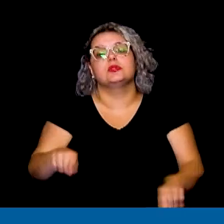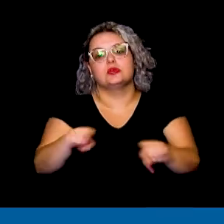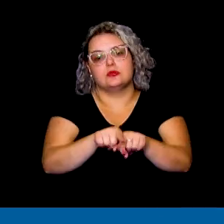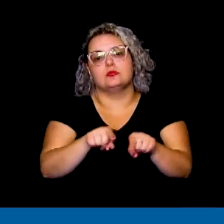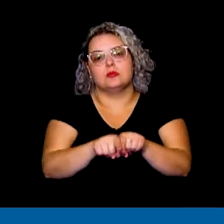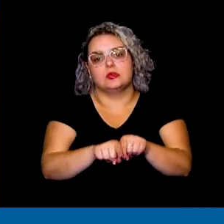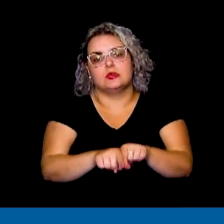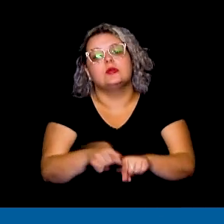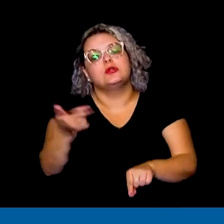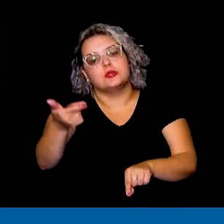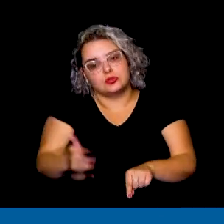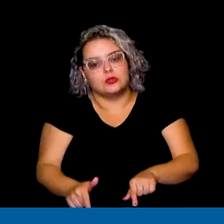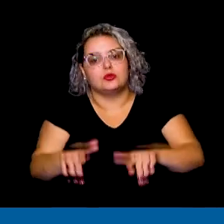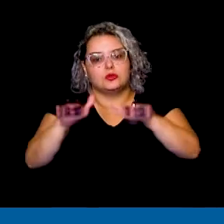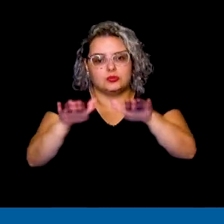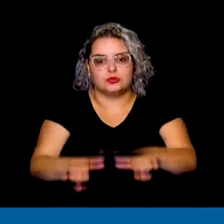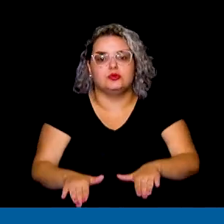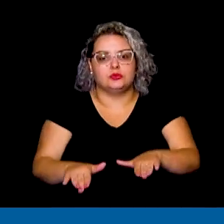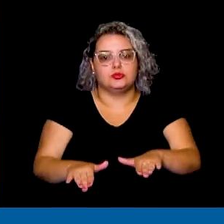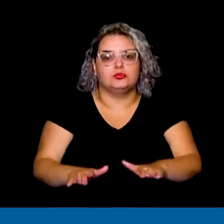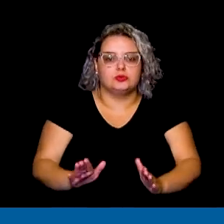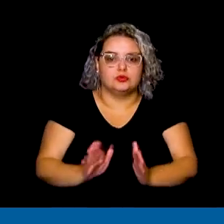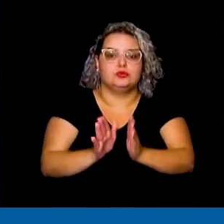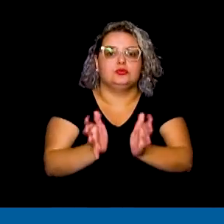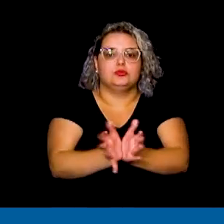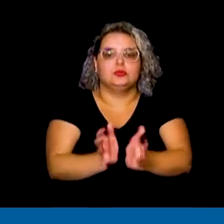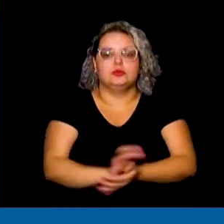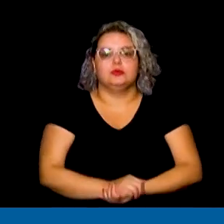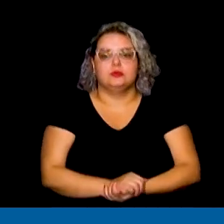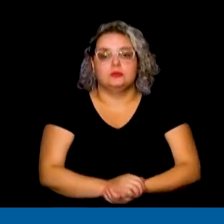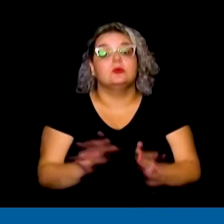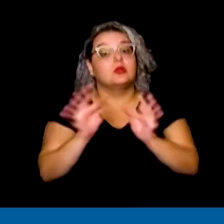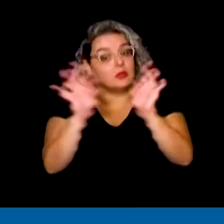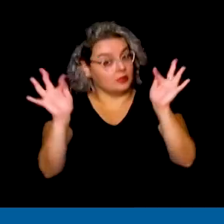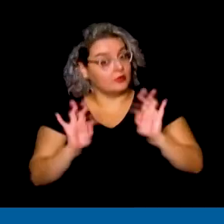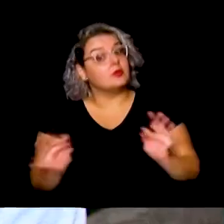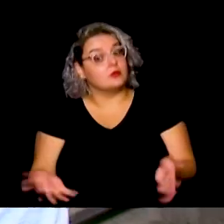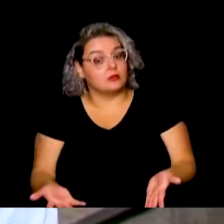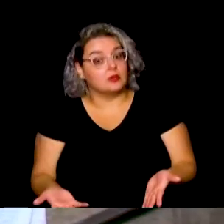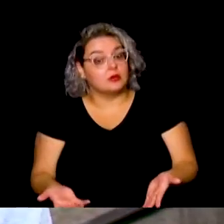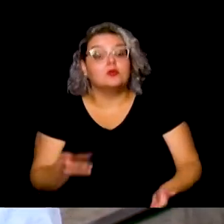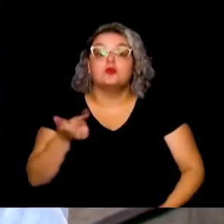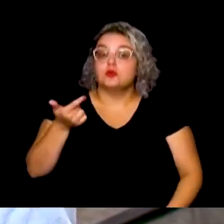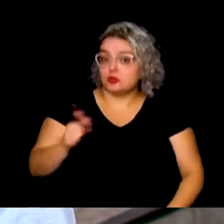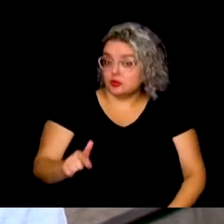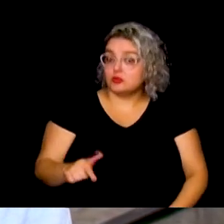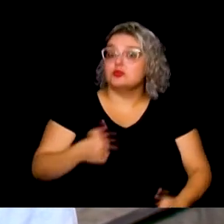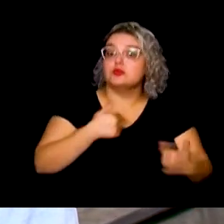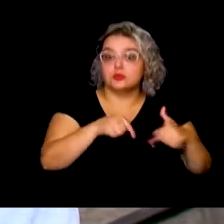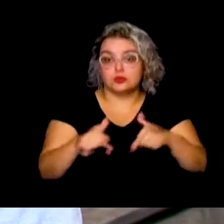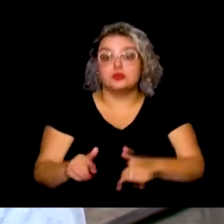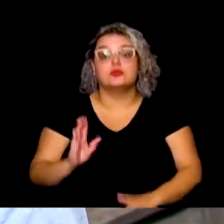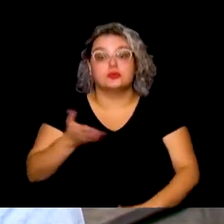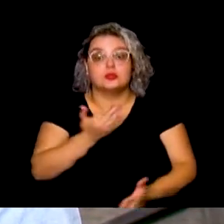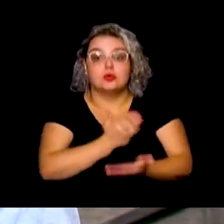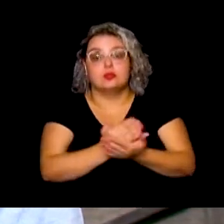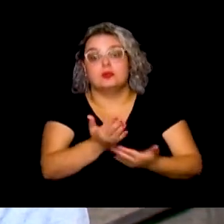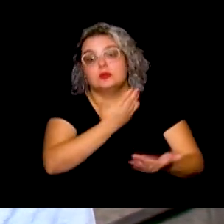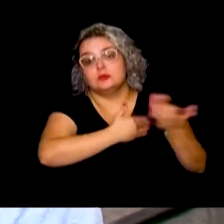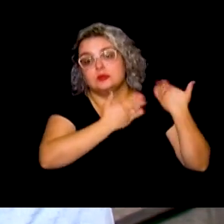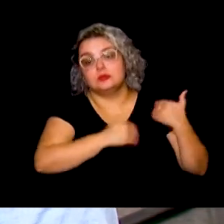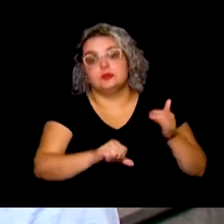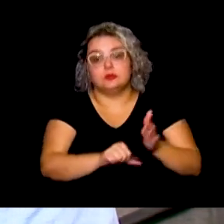termine o Monteiro também é um dos que permanece à frente do grupo fiquei feliz por continuar